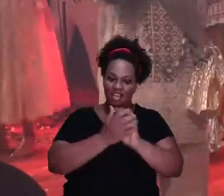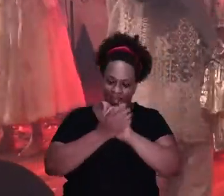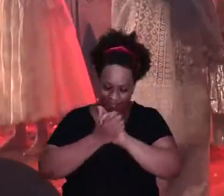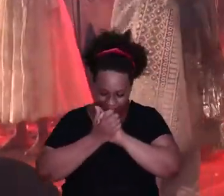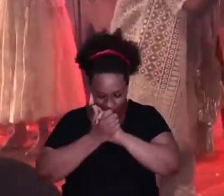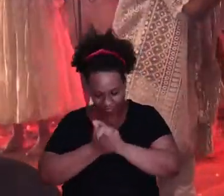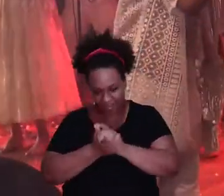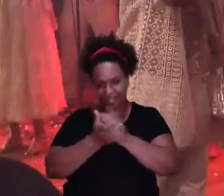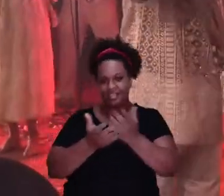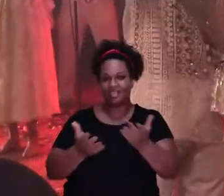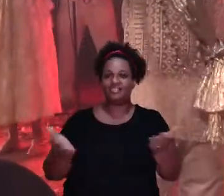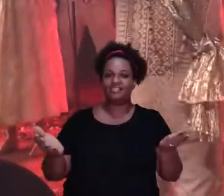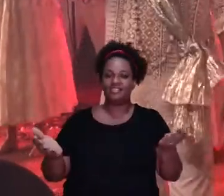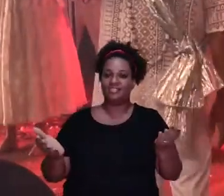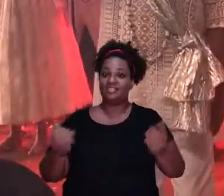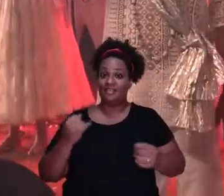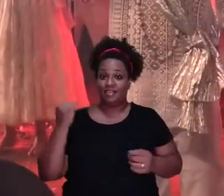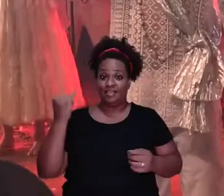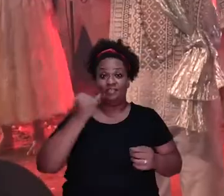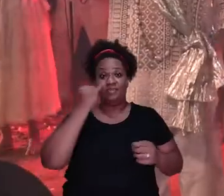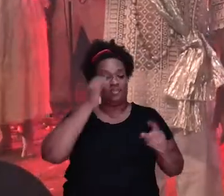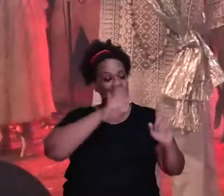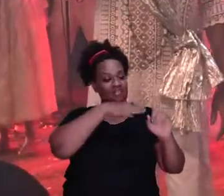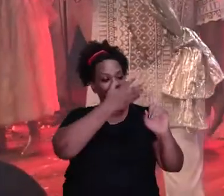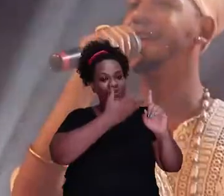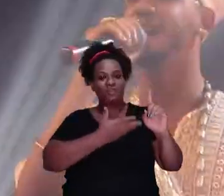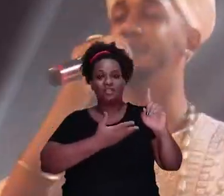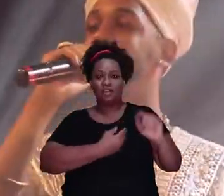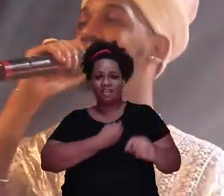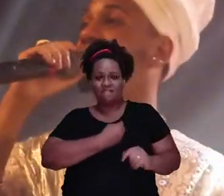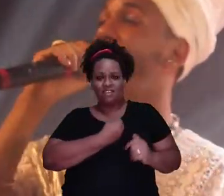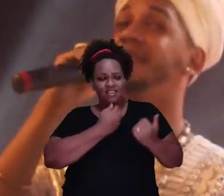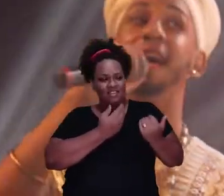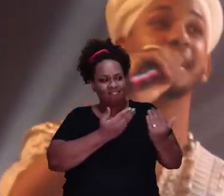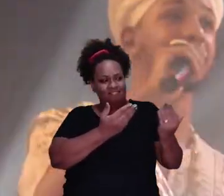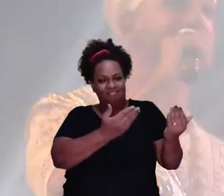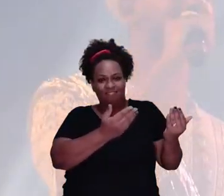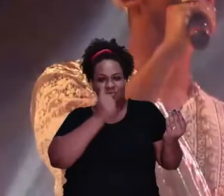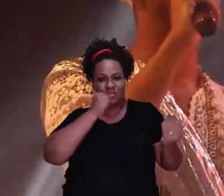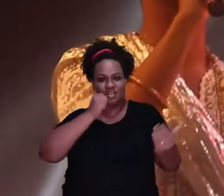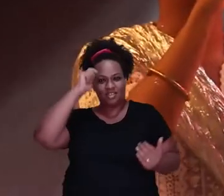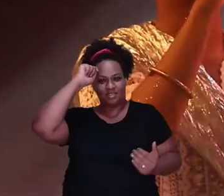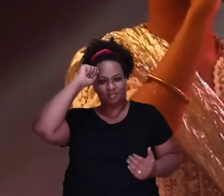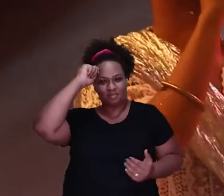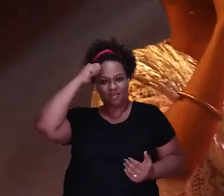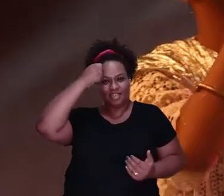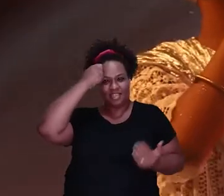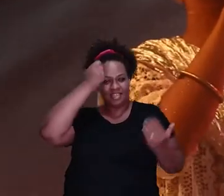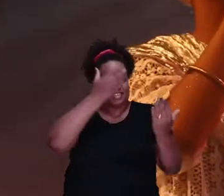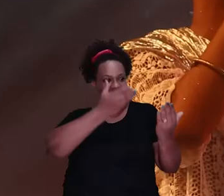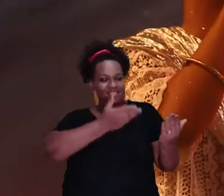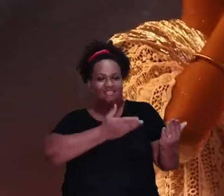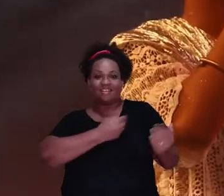achei a benção mãe delícia hein e é importante a gente homenagear as pessoas evita as mulheres